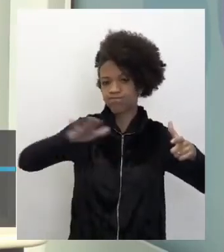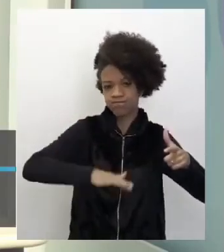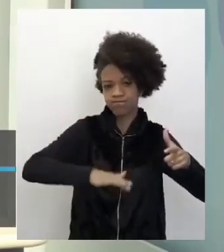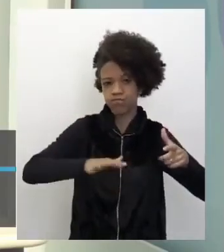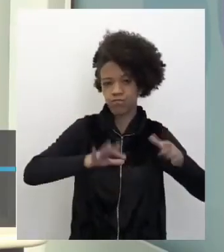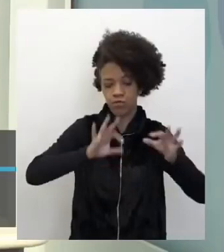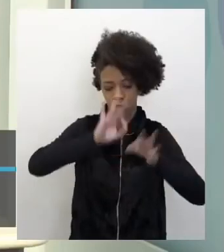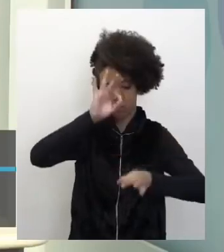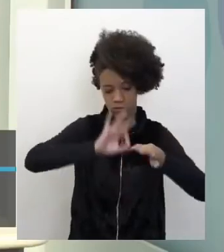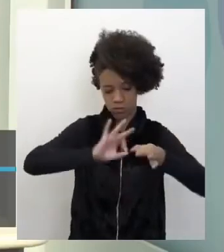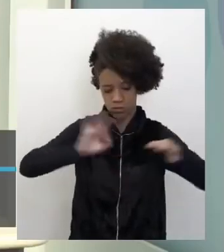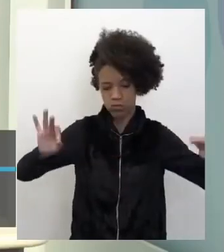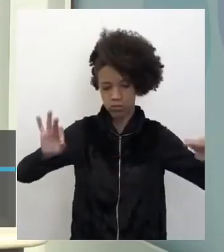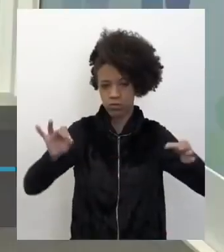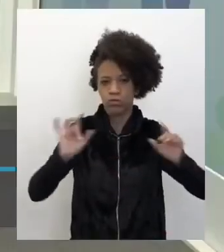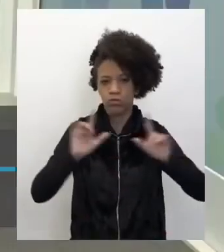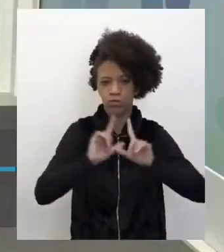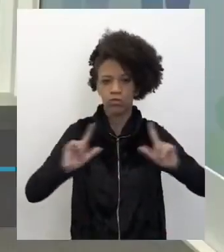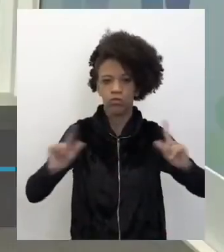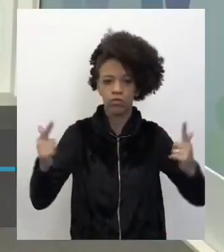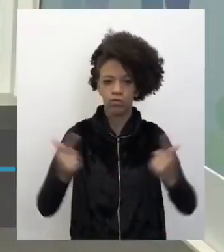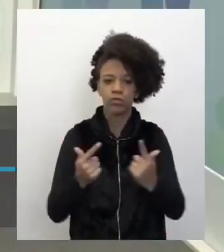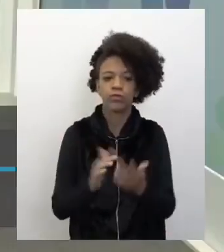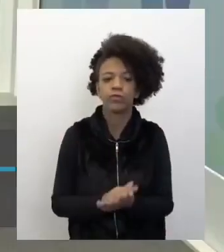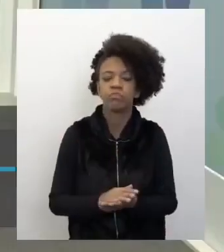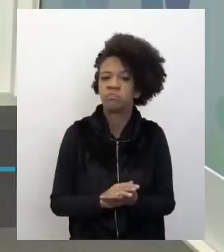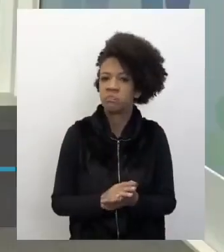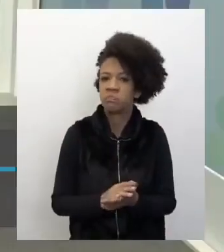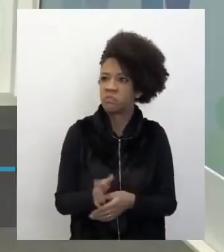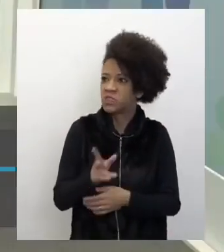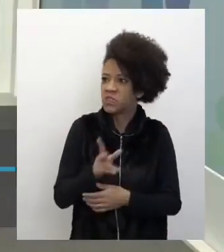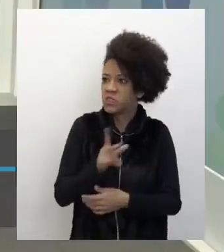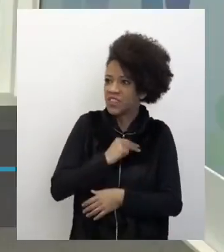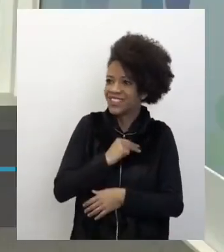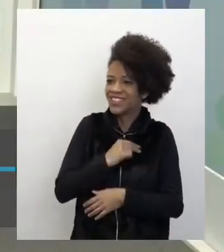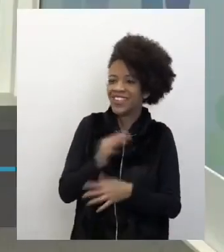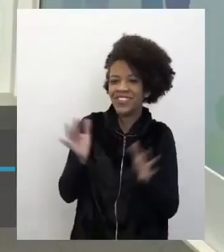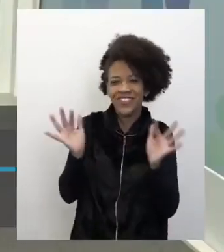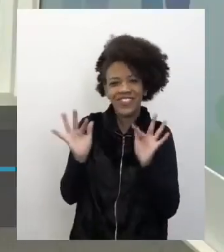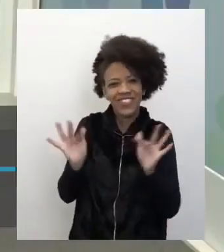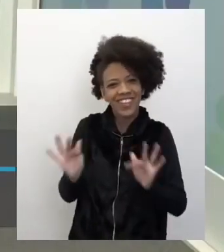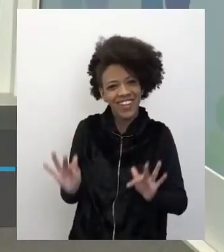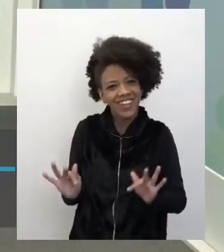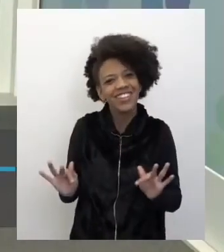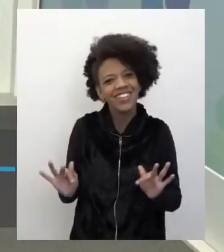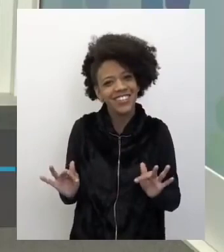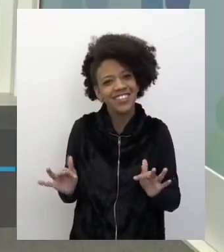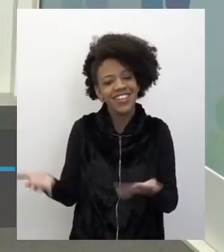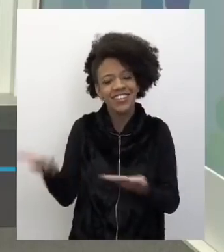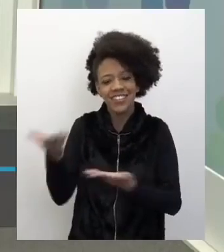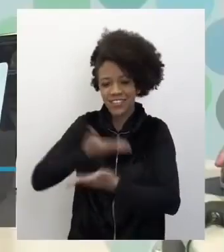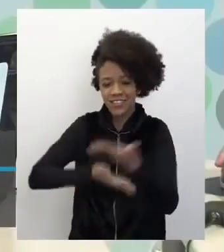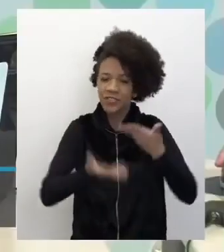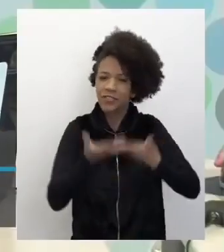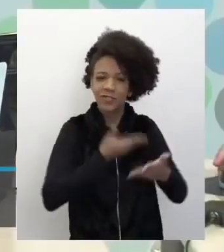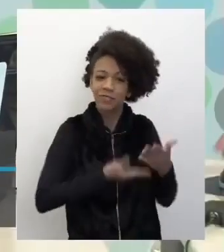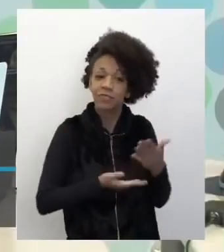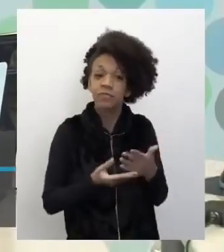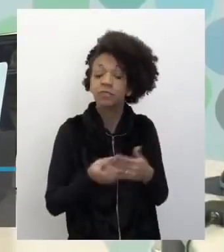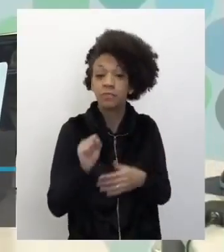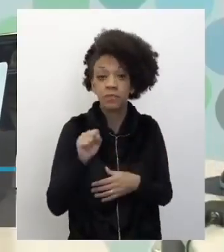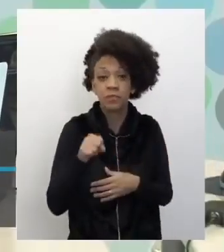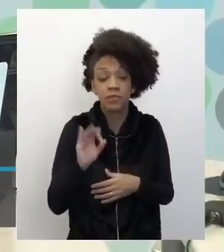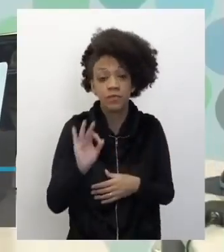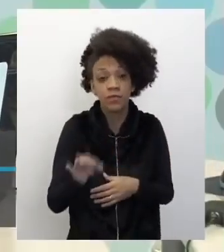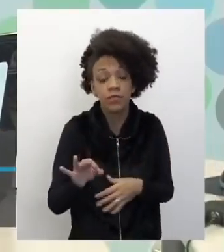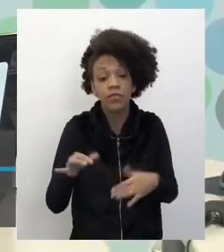cada bioma no mapa. Muito bem. Nossa, a gente fica super feliz, né, quando a gente tem essas contribuições. Exatamente, né? Quando